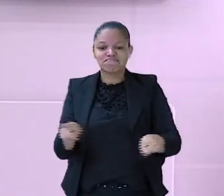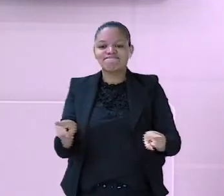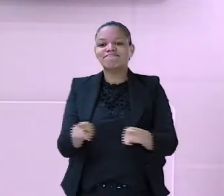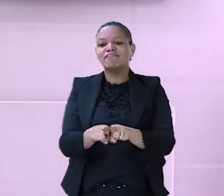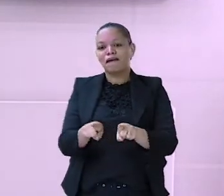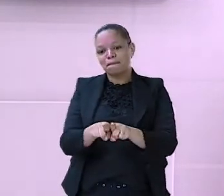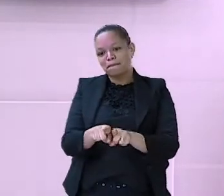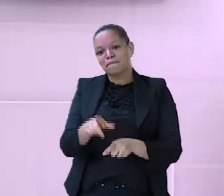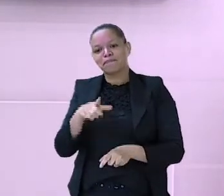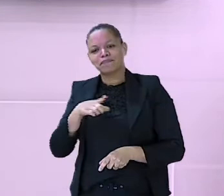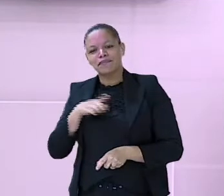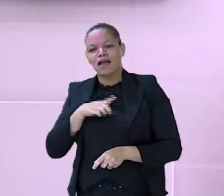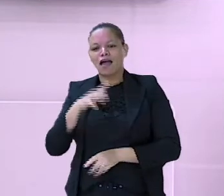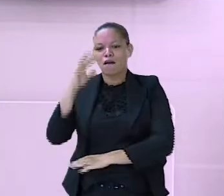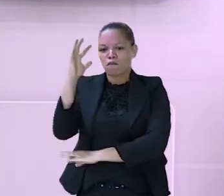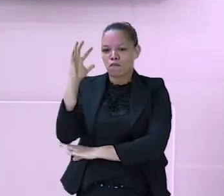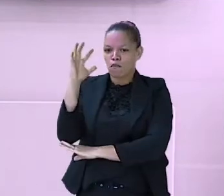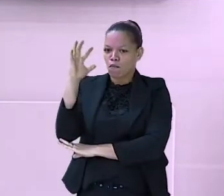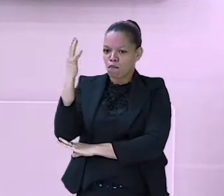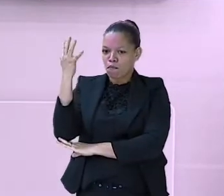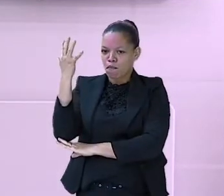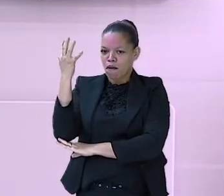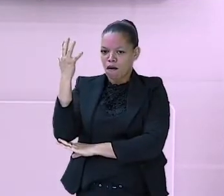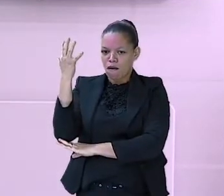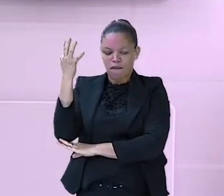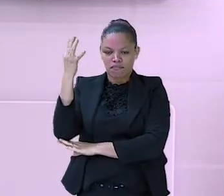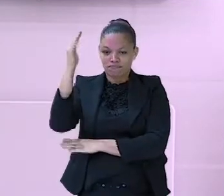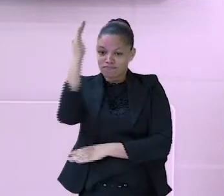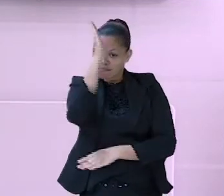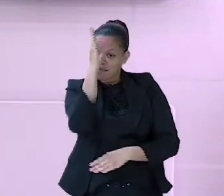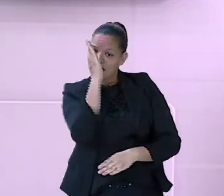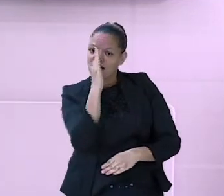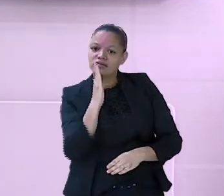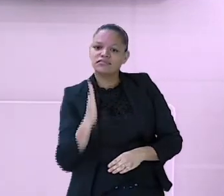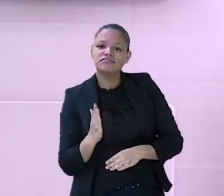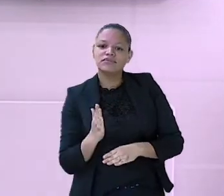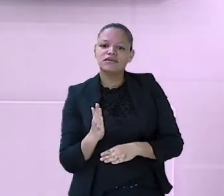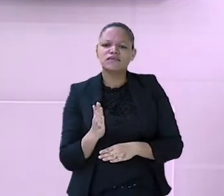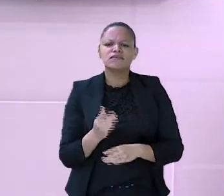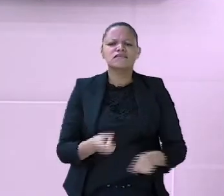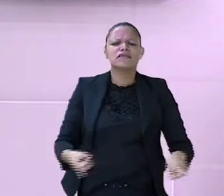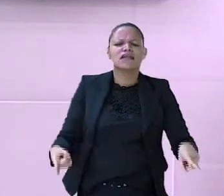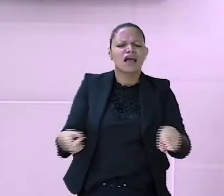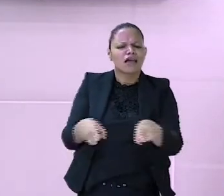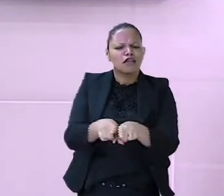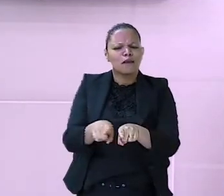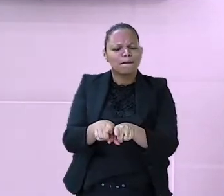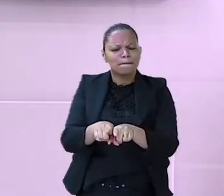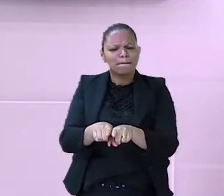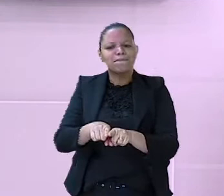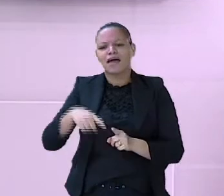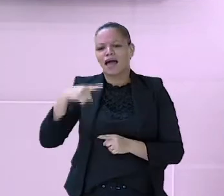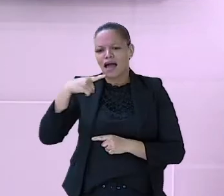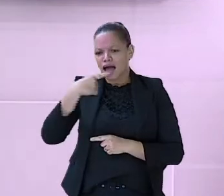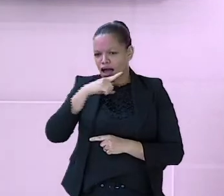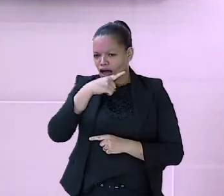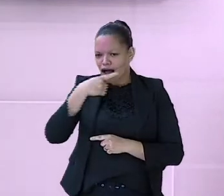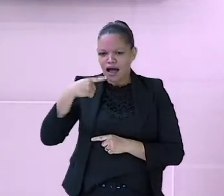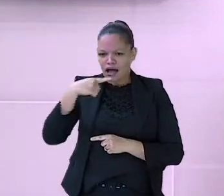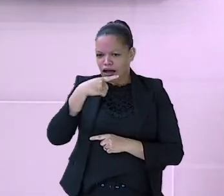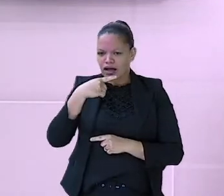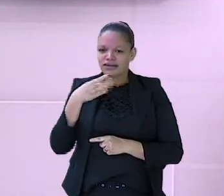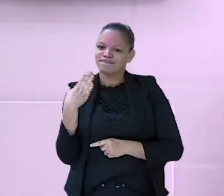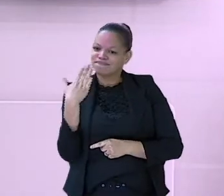ele. Depois veio a cana-de-açúcar, com um ciclo que faz toda essa movimentação no período colonial, e